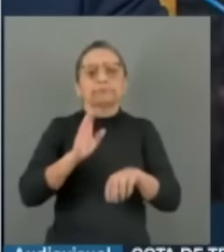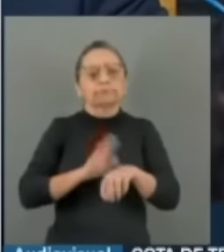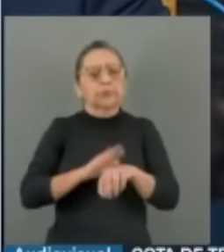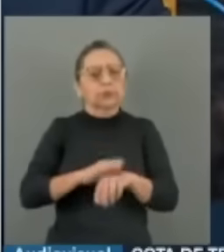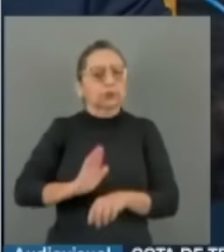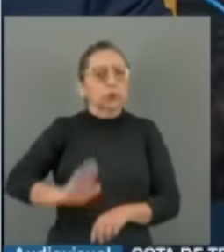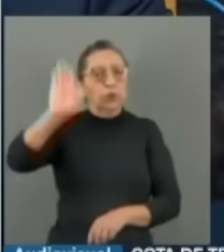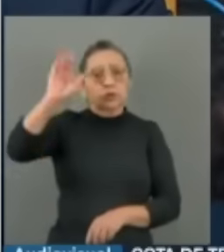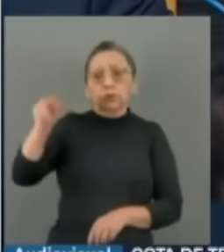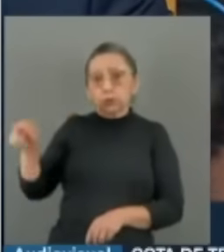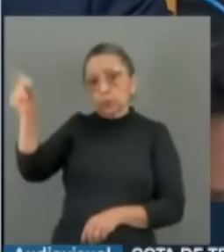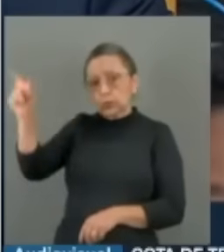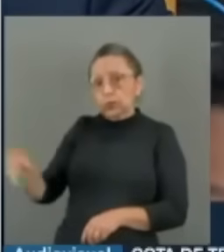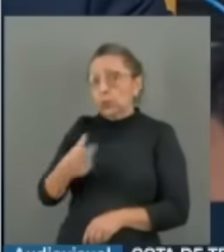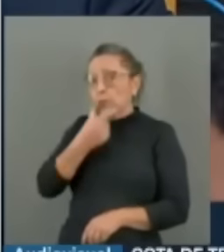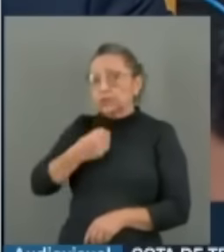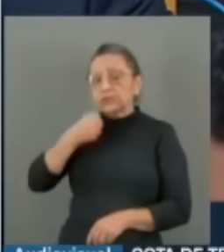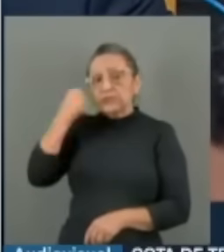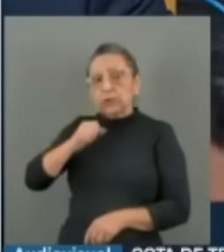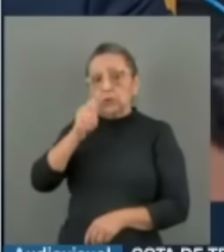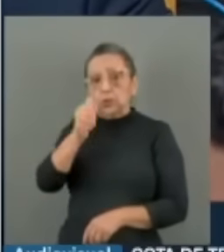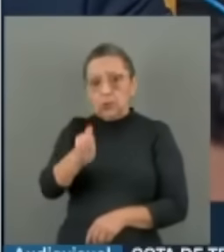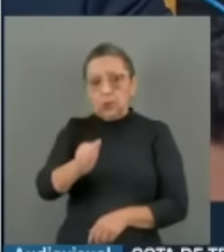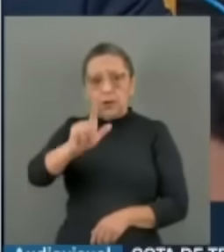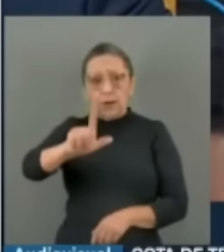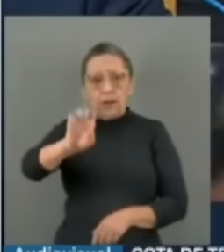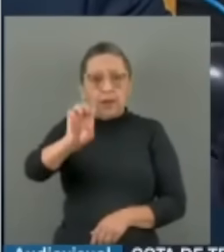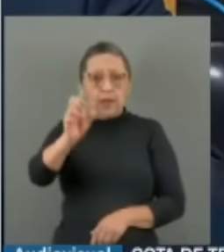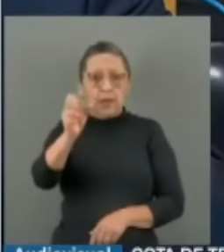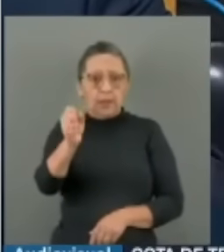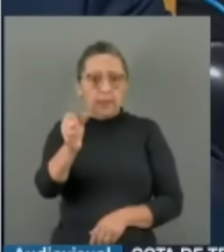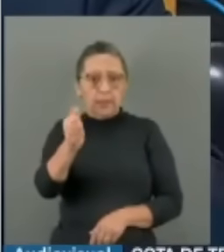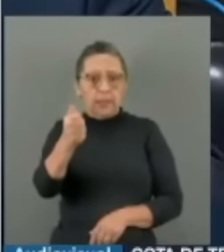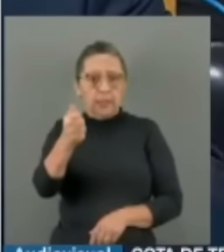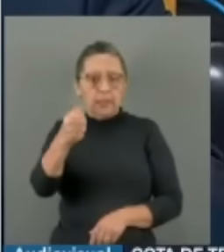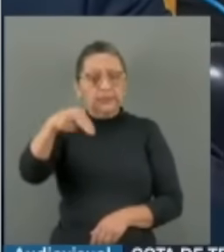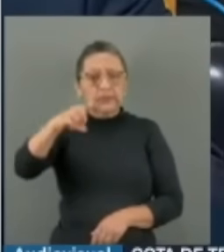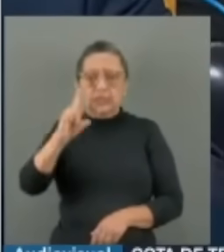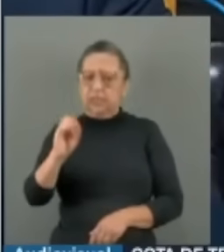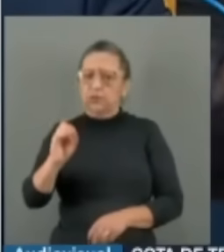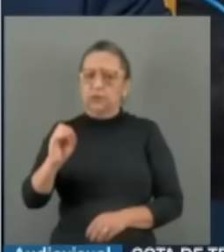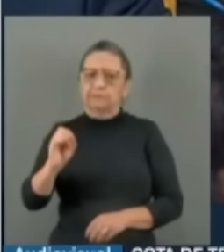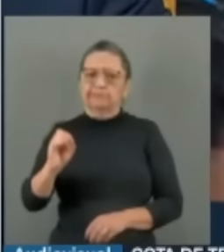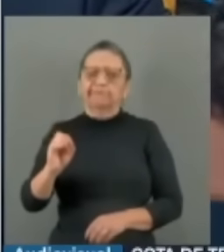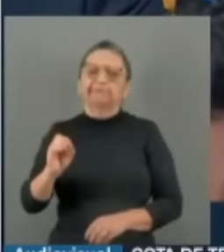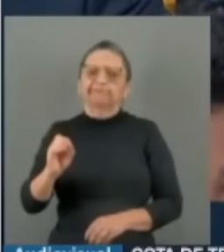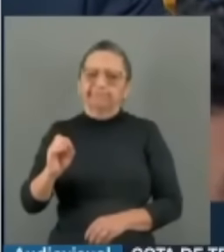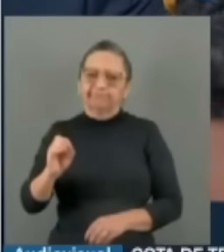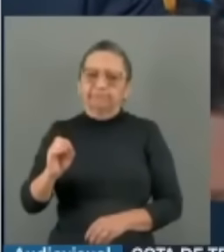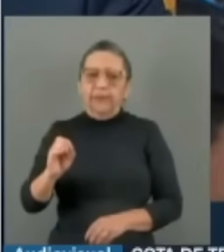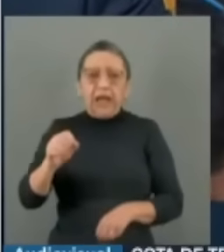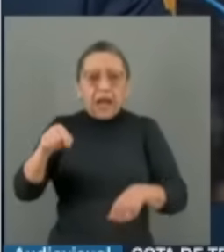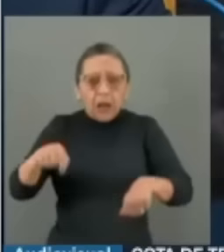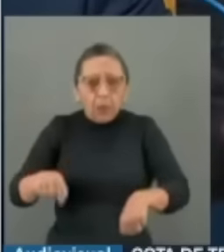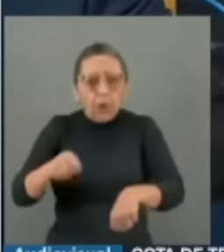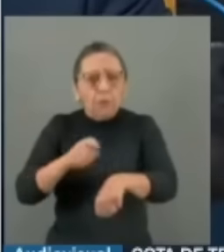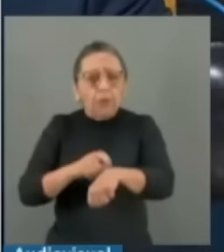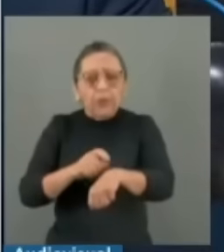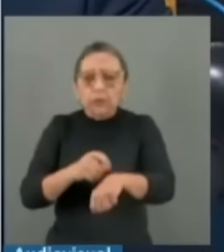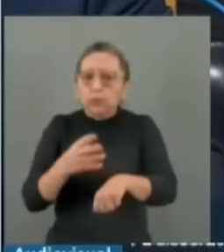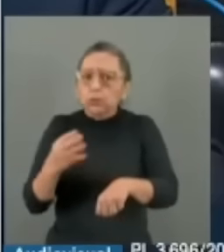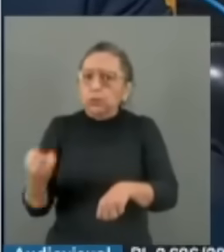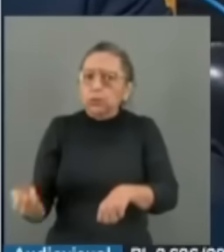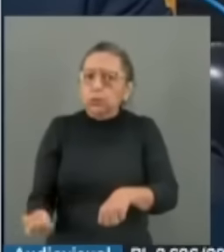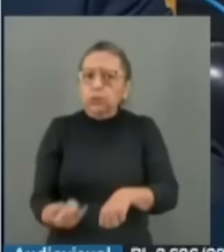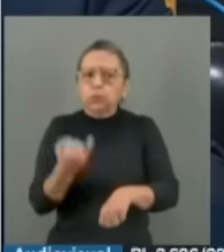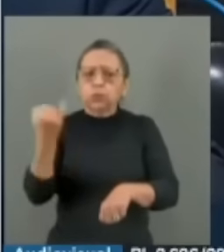o senador David columb fez tá totalmente fora dos padrões e segundo ele essa Sabatina conjunta